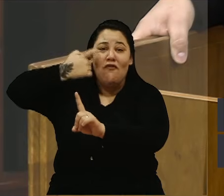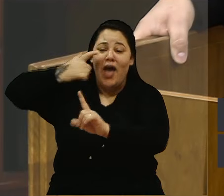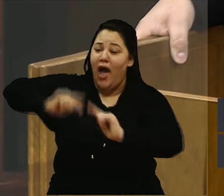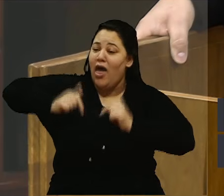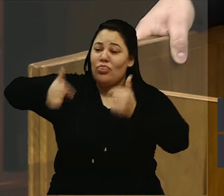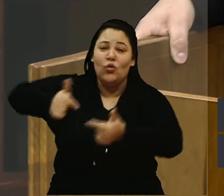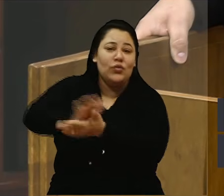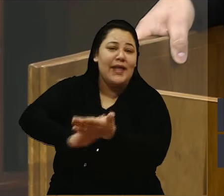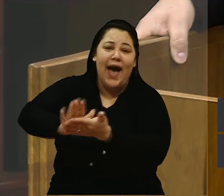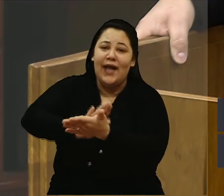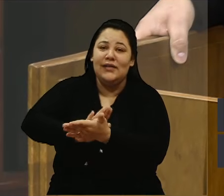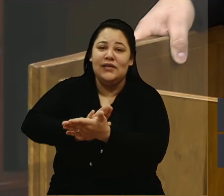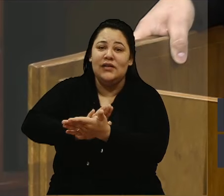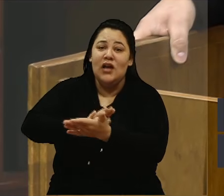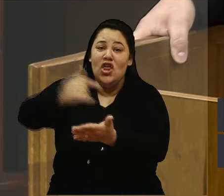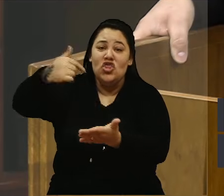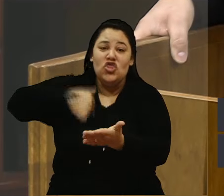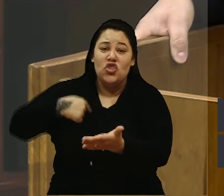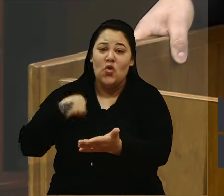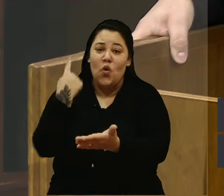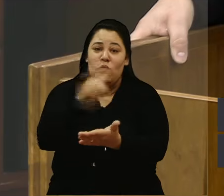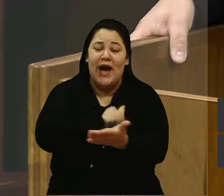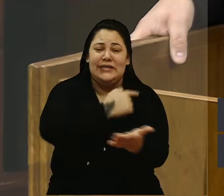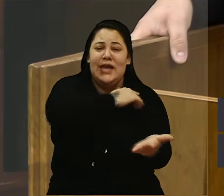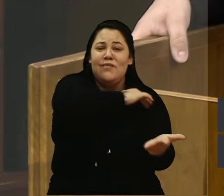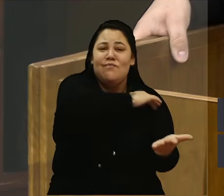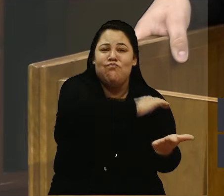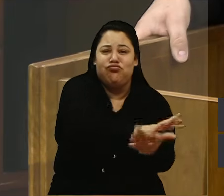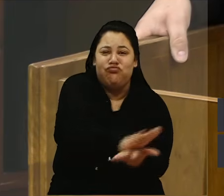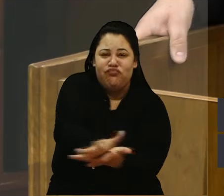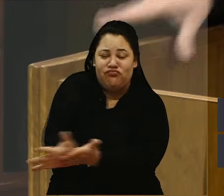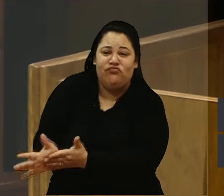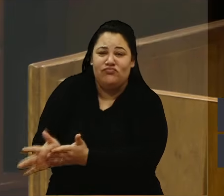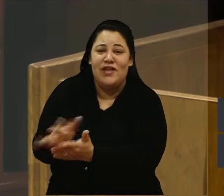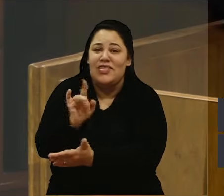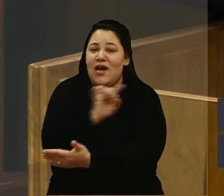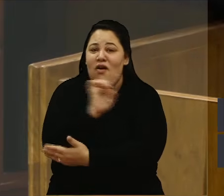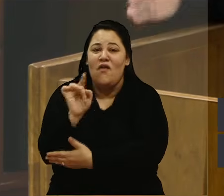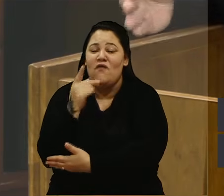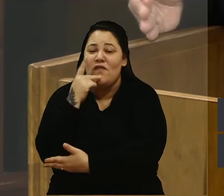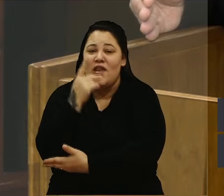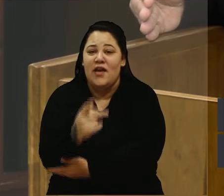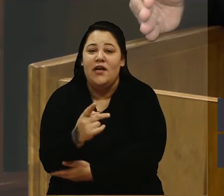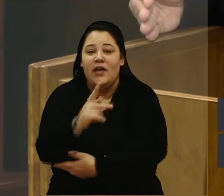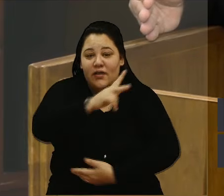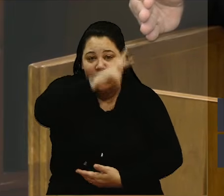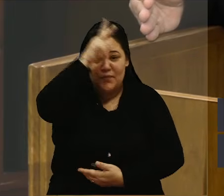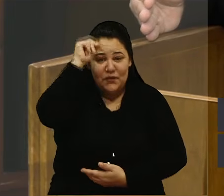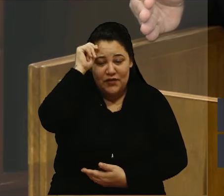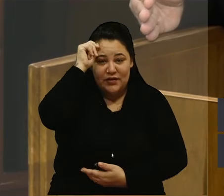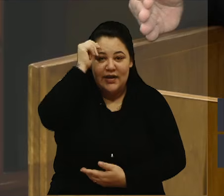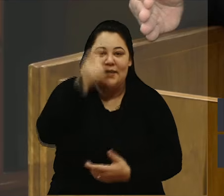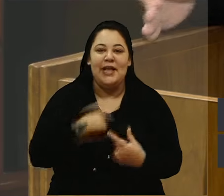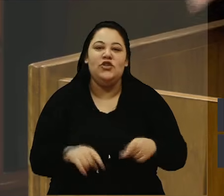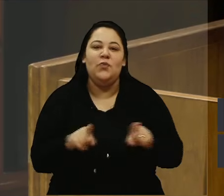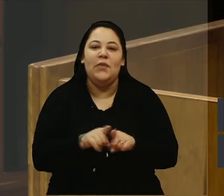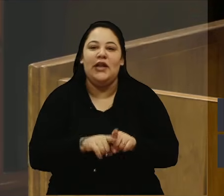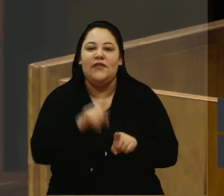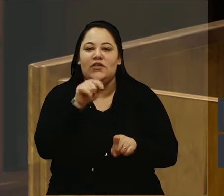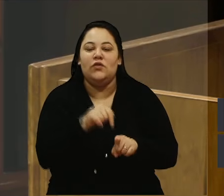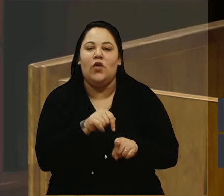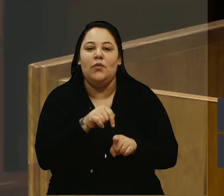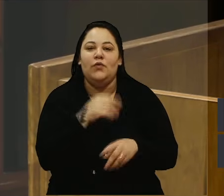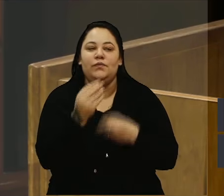num estado de calamidade pública. Não sou eu que decretei, foi o prefeito. O que precisaria fazer, colegas vereadores, vereadoras